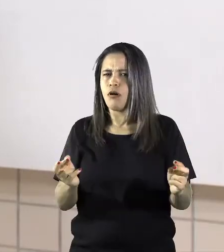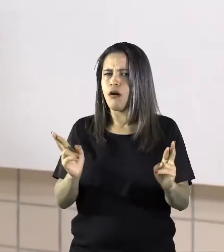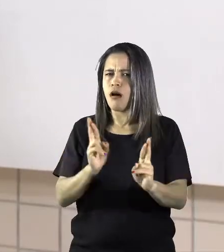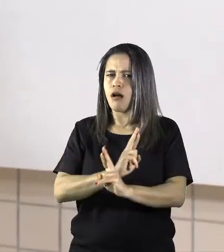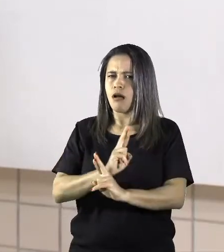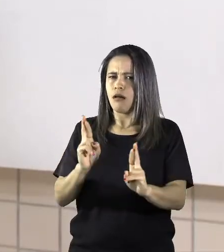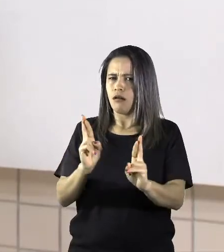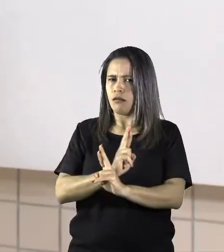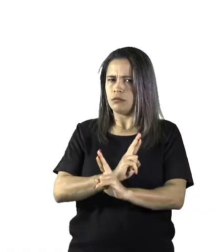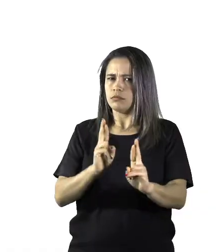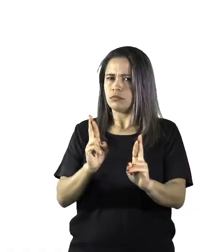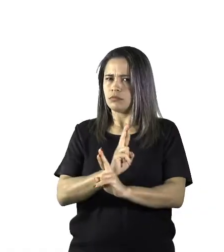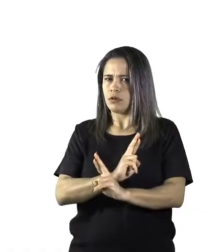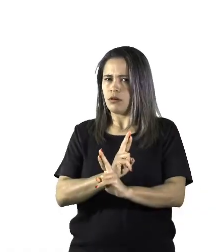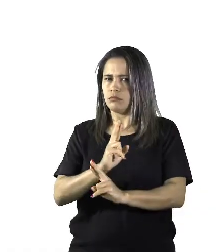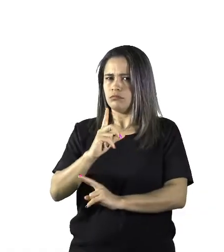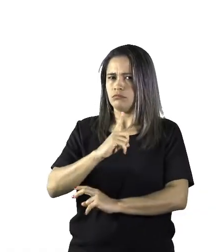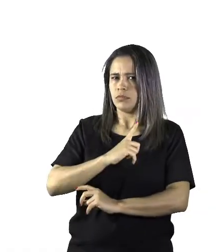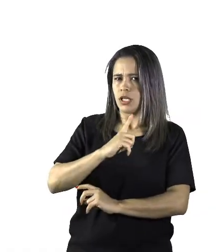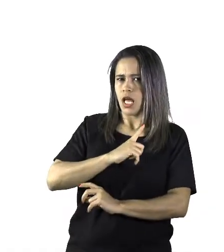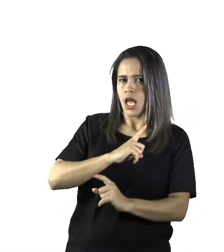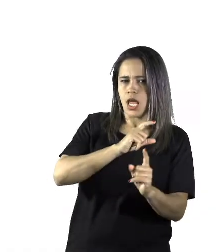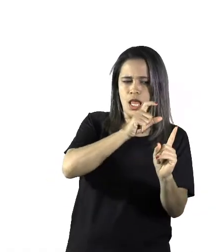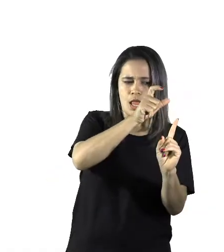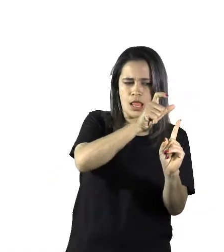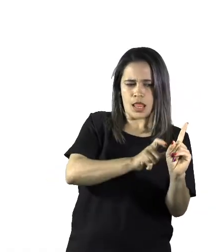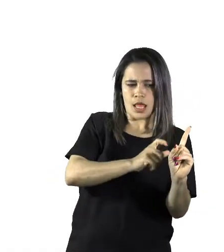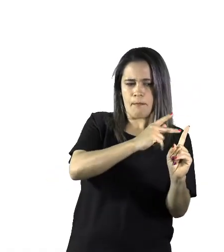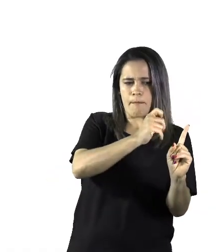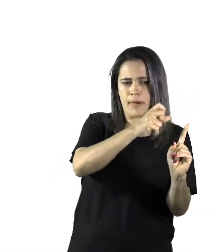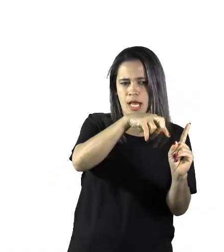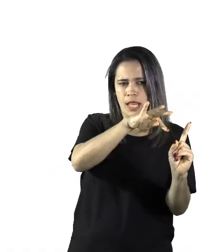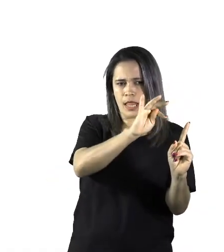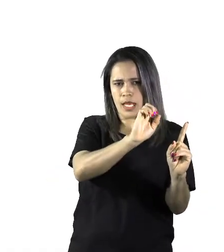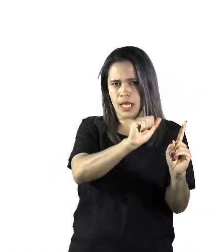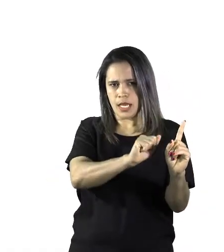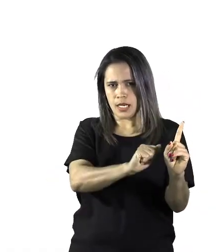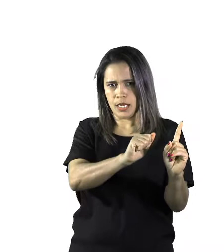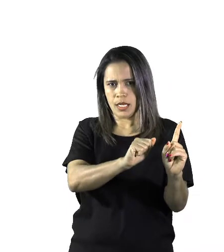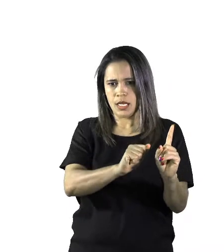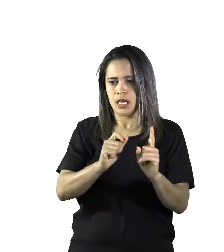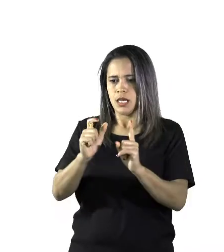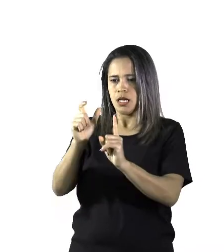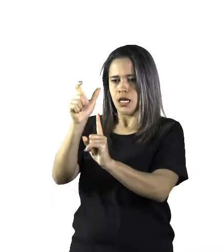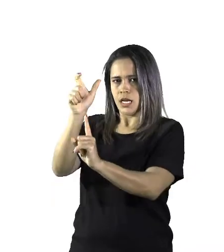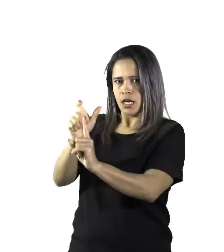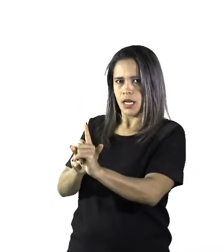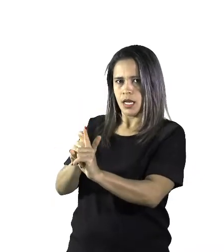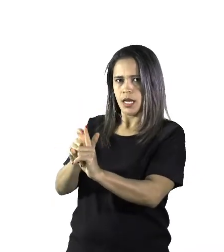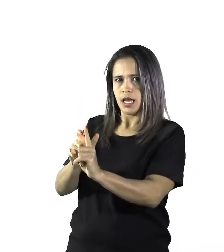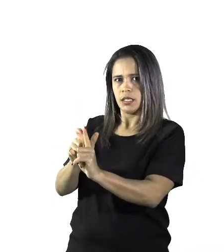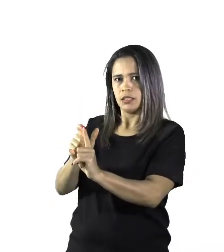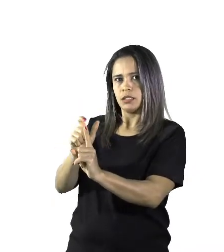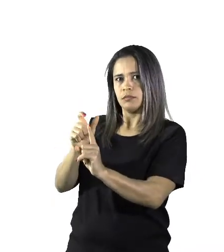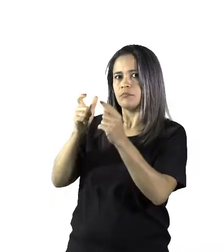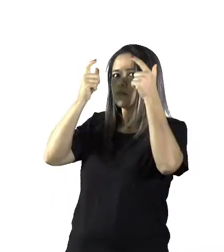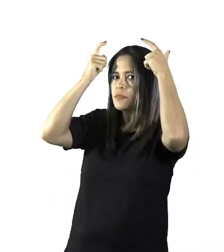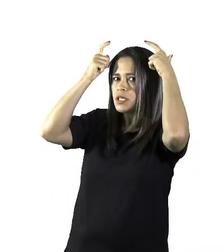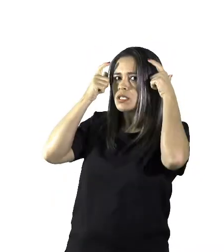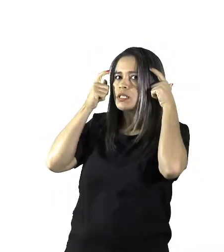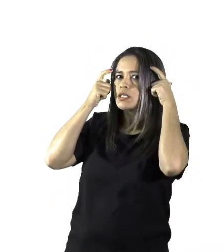sentido há entre a Pantera Negra e as princesas da África